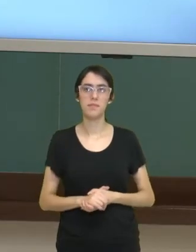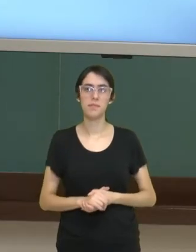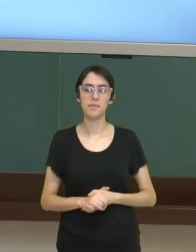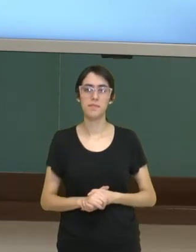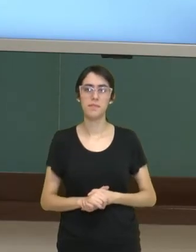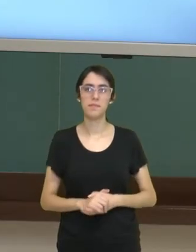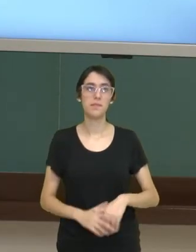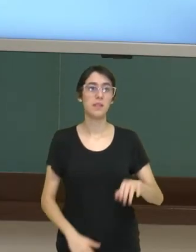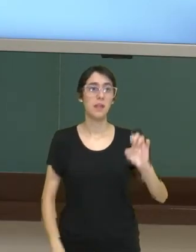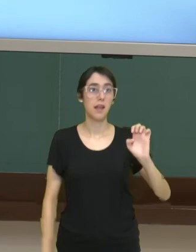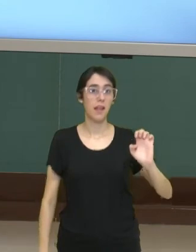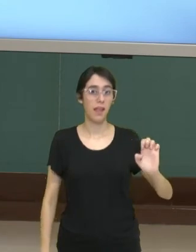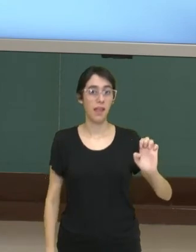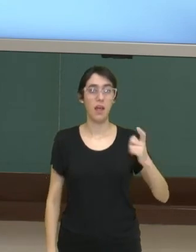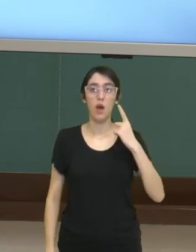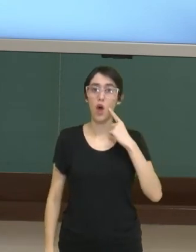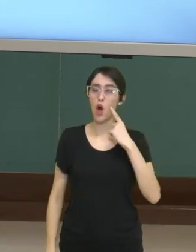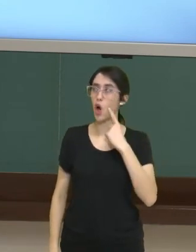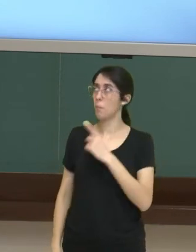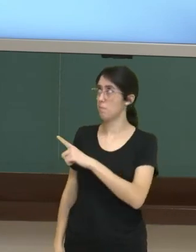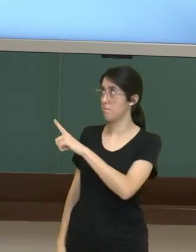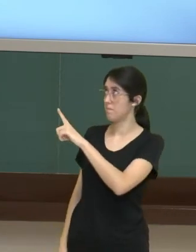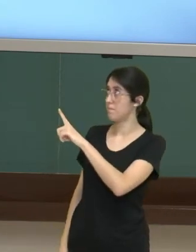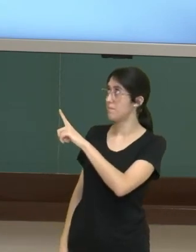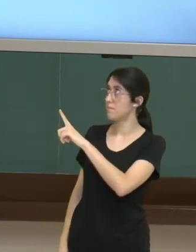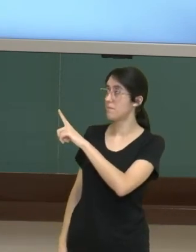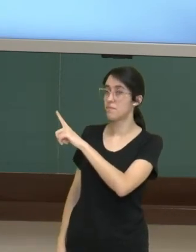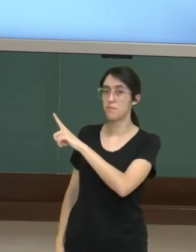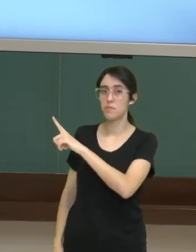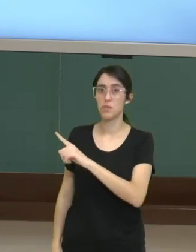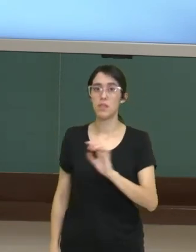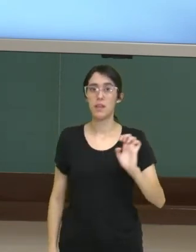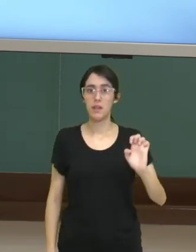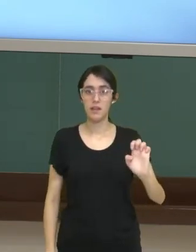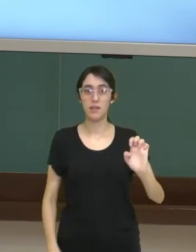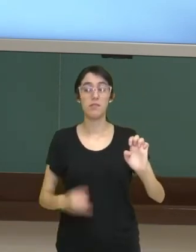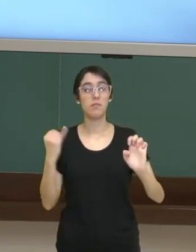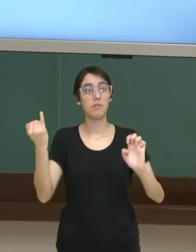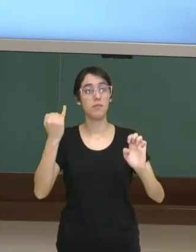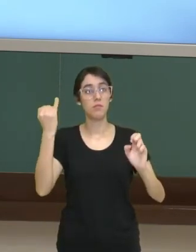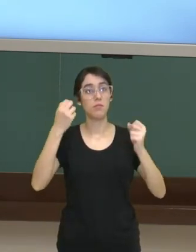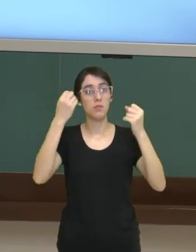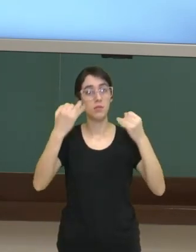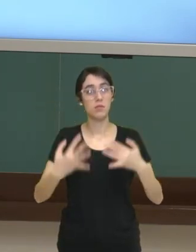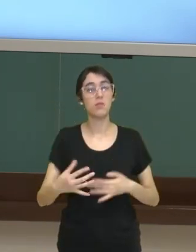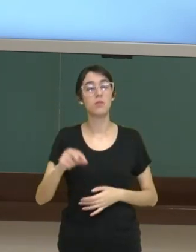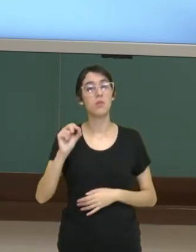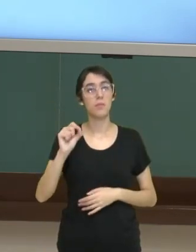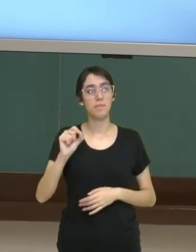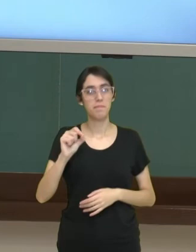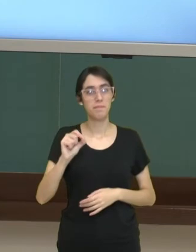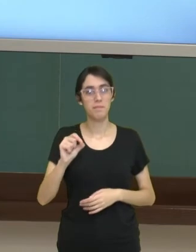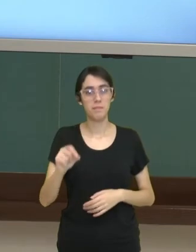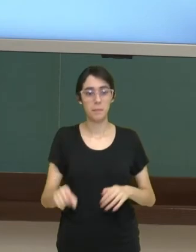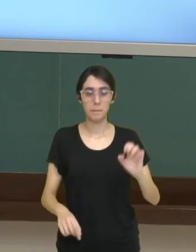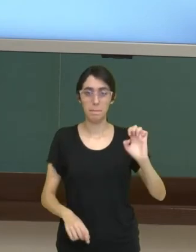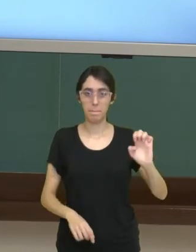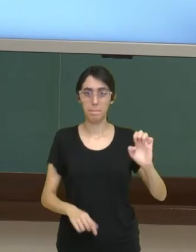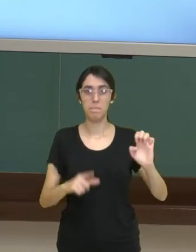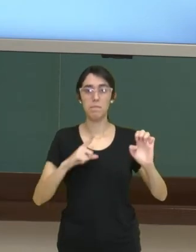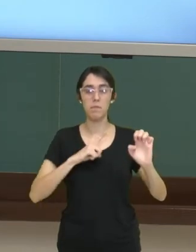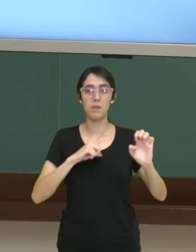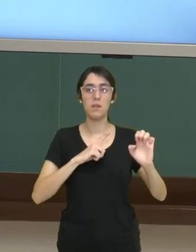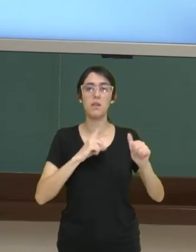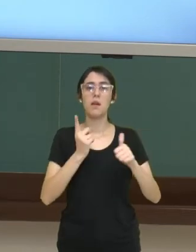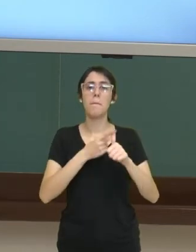O ponto E, vou dar uma paradinha, porque aqui, até para a gente esclarecer, o ponto E está no primeiro ou